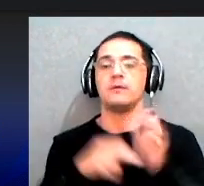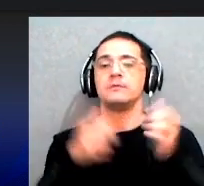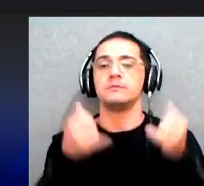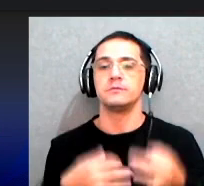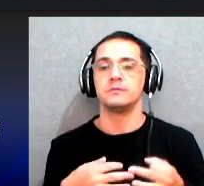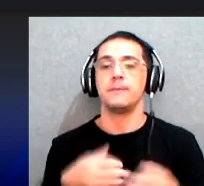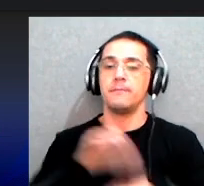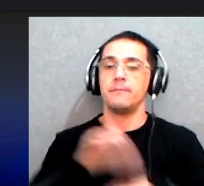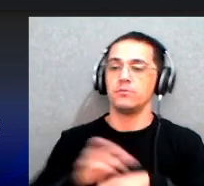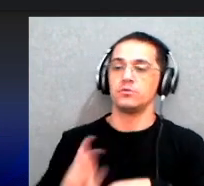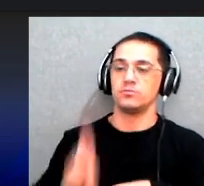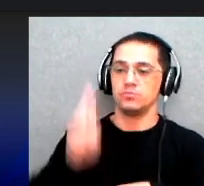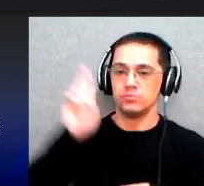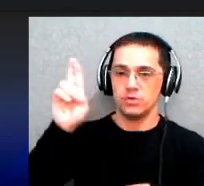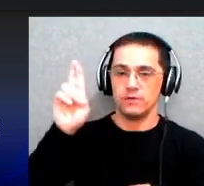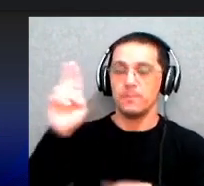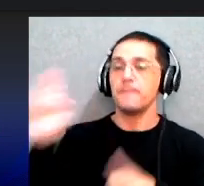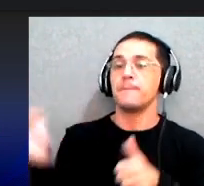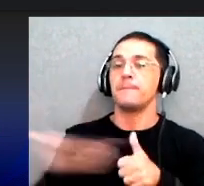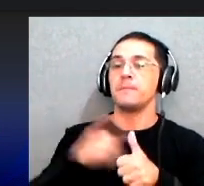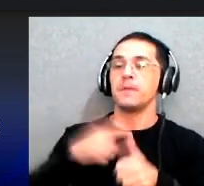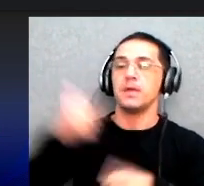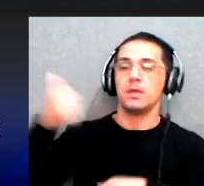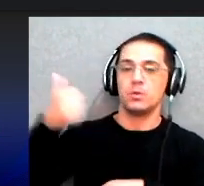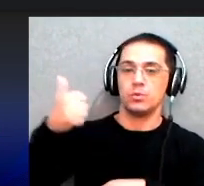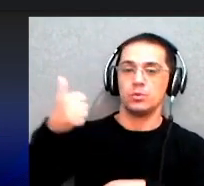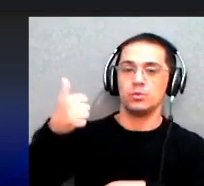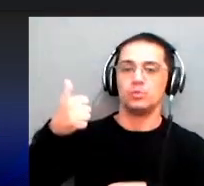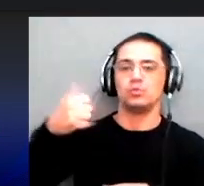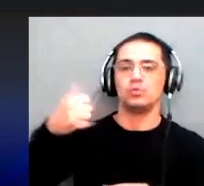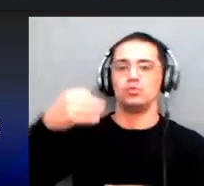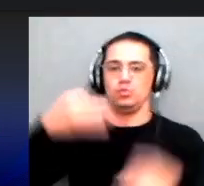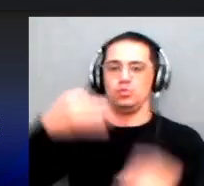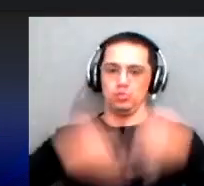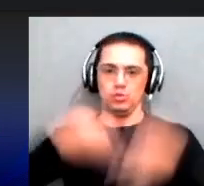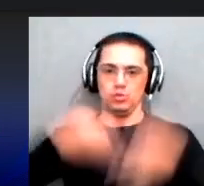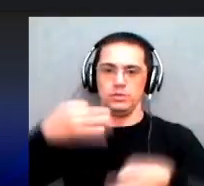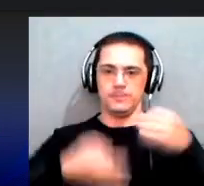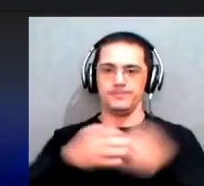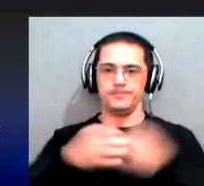primeiro. Portanto, quando nós cogitamos de justiça criminal virtual,